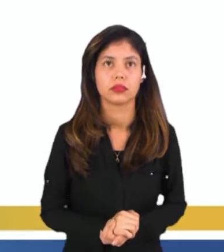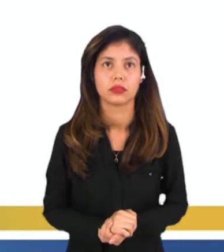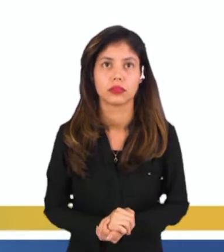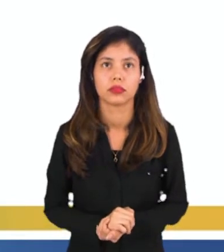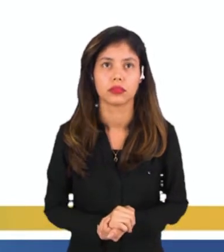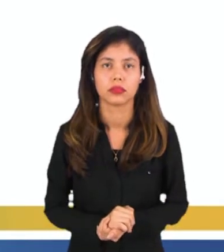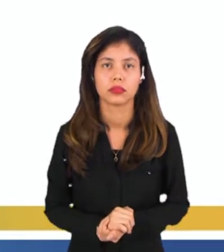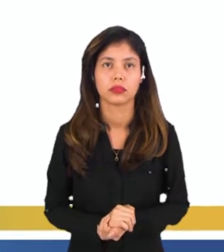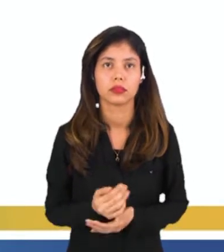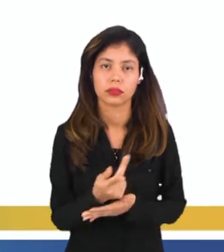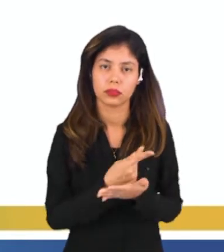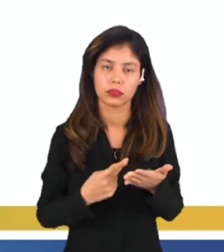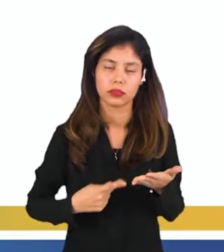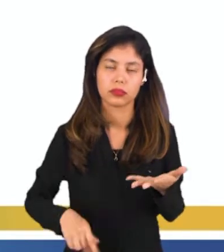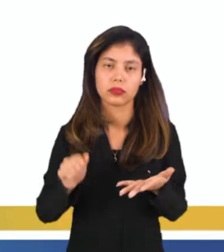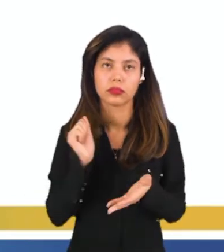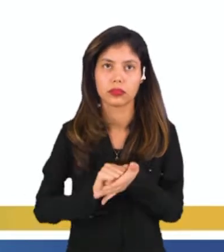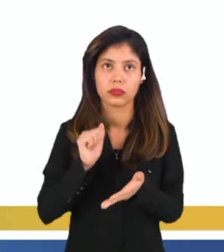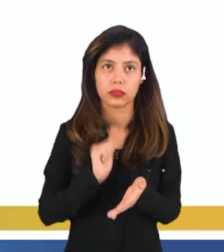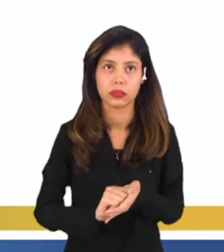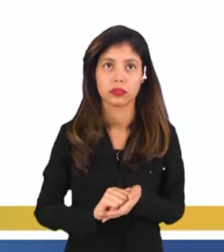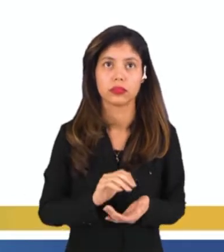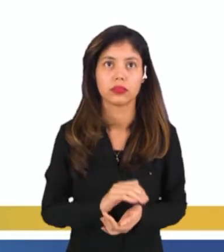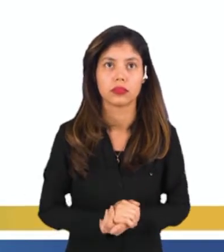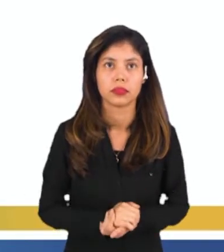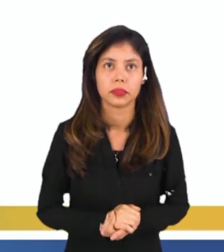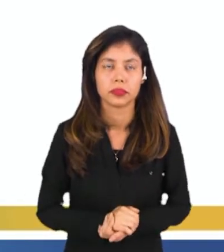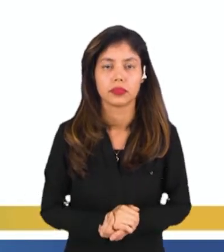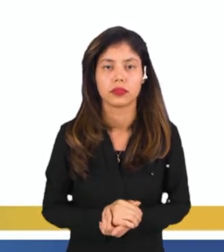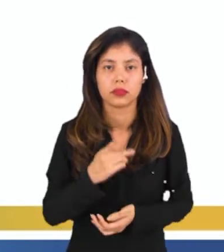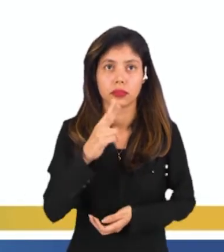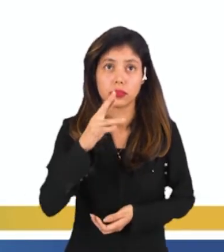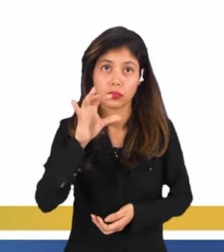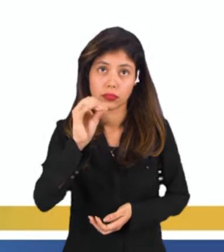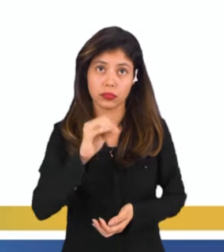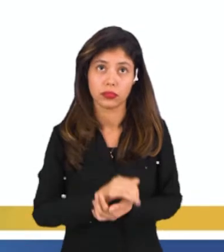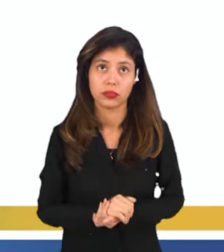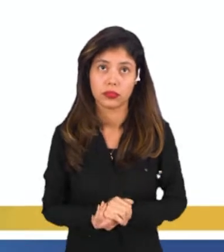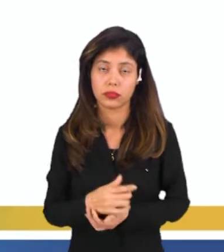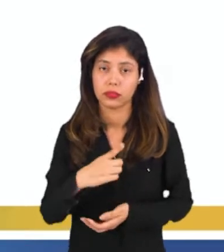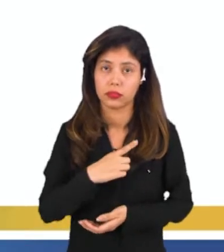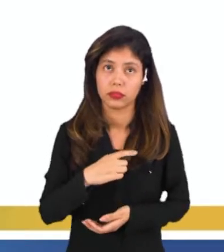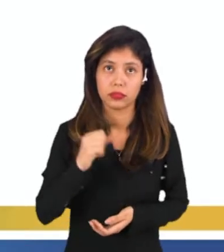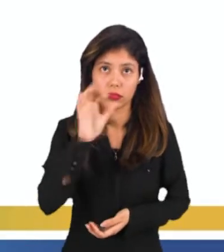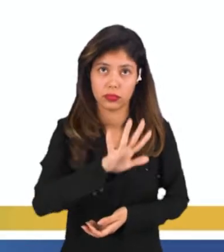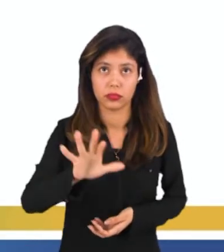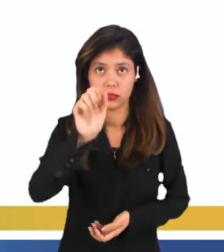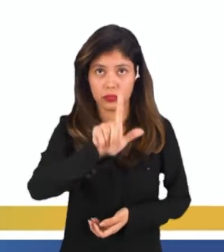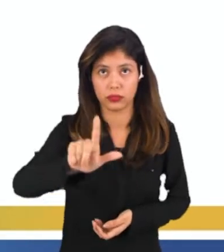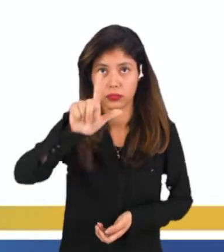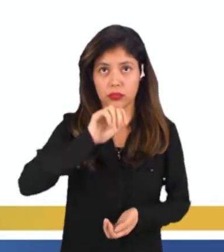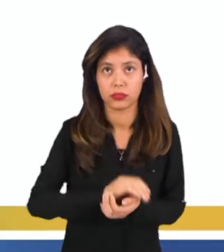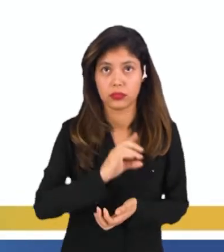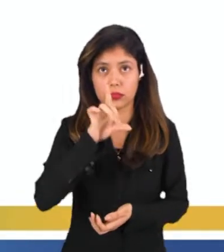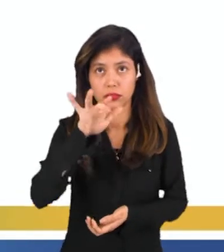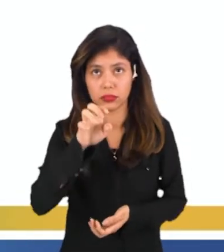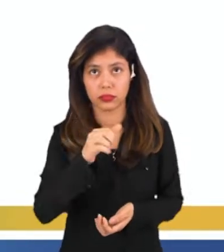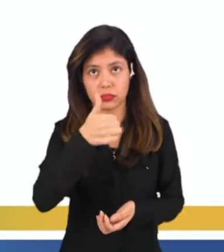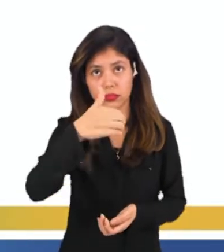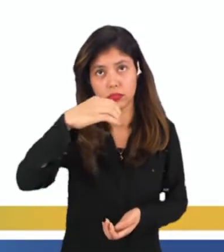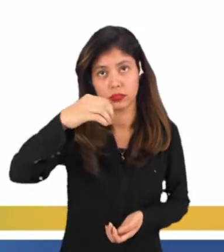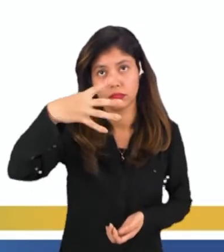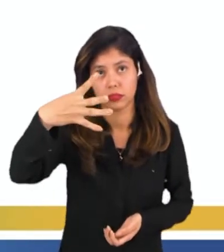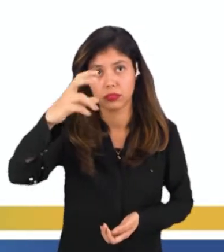Chile. Ocupação, ele era poeta e escritor. Prêmios. Ele tem o Prêmio Nacional da Literatura do Chile, que ele ganhou em